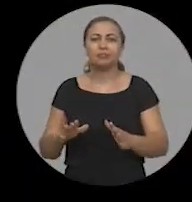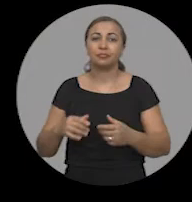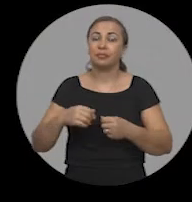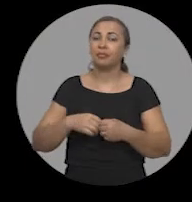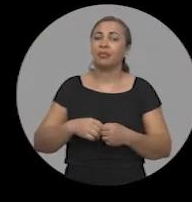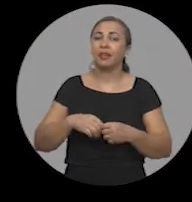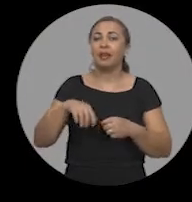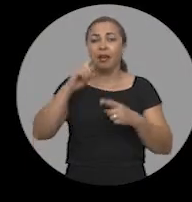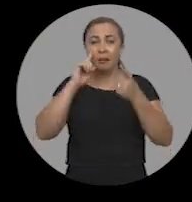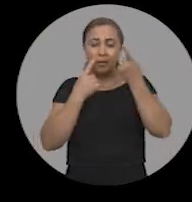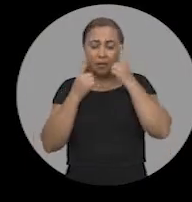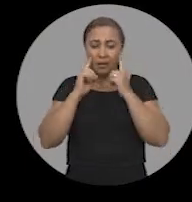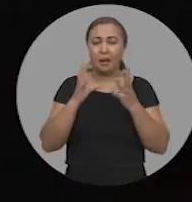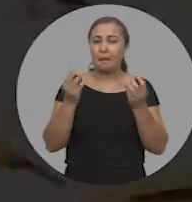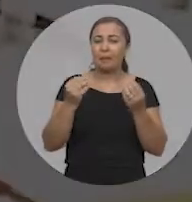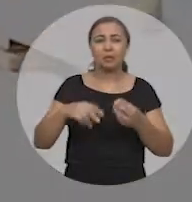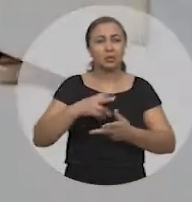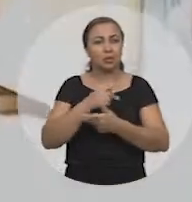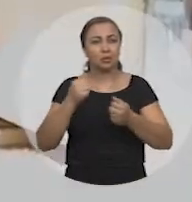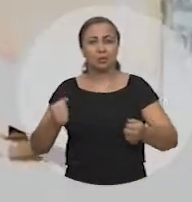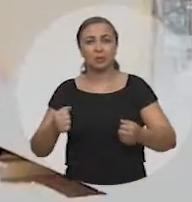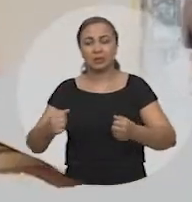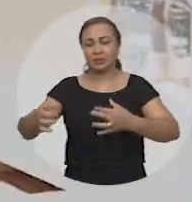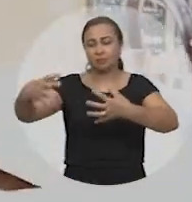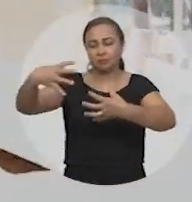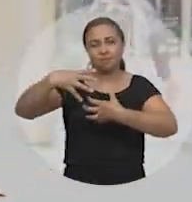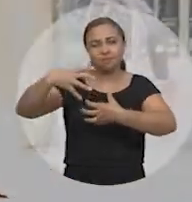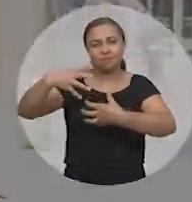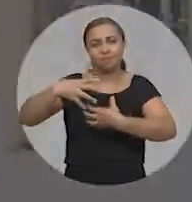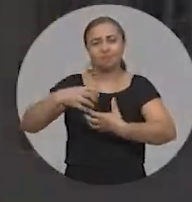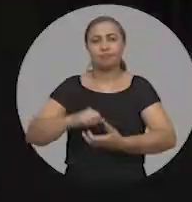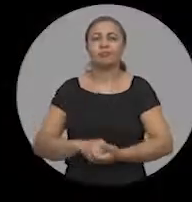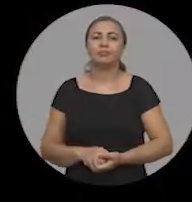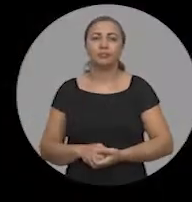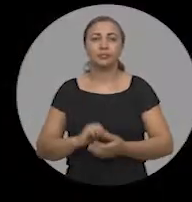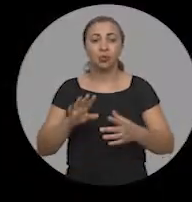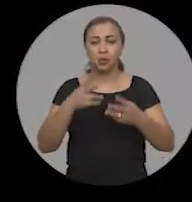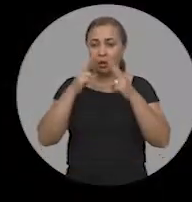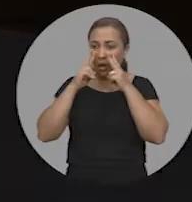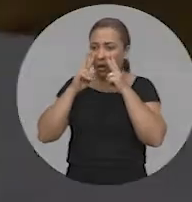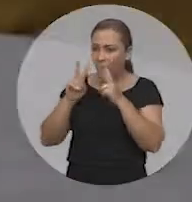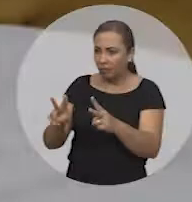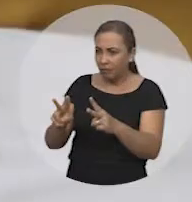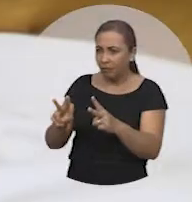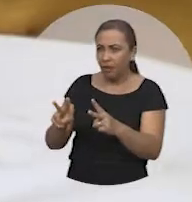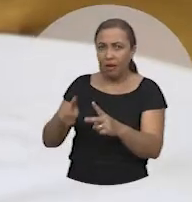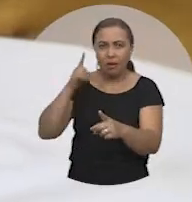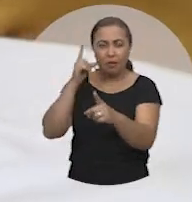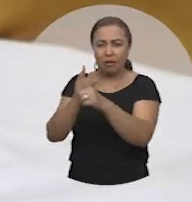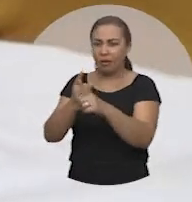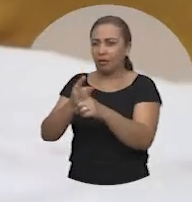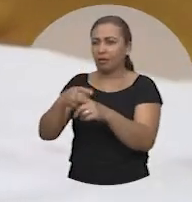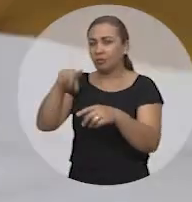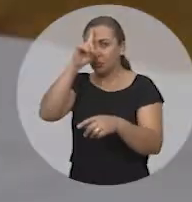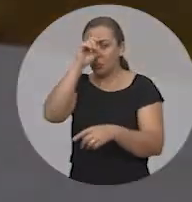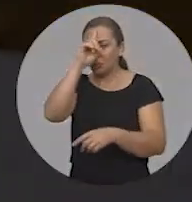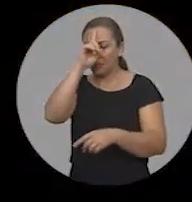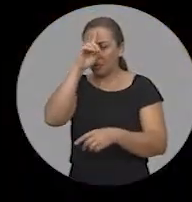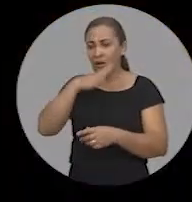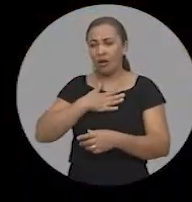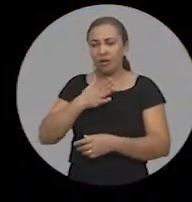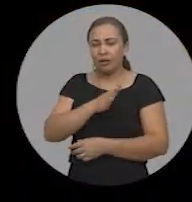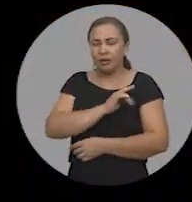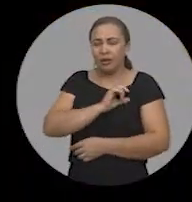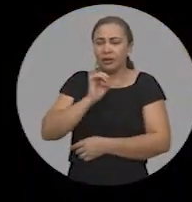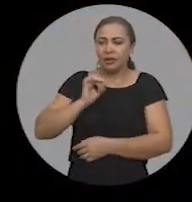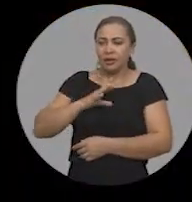quem diz assim, eu não estou bem, porque é tanta coisa acima da gente. Quando eu vi lá no hospital, foi quando eu caí na real.